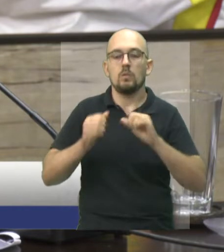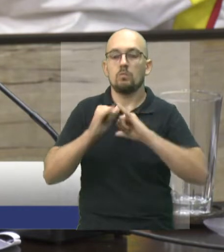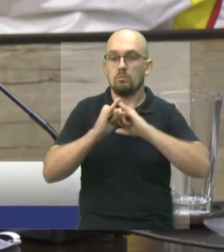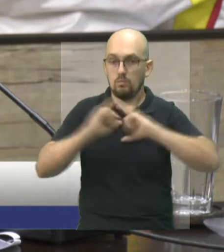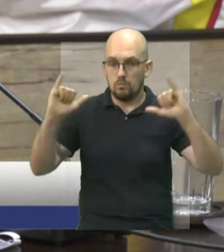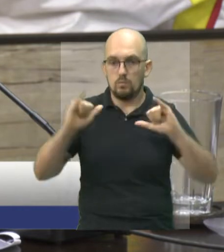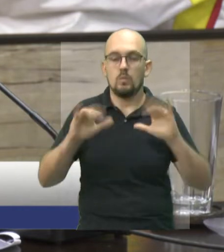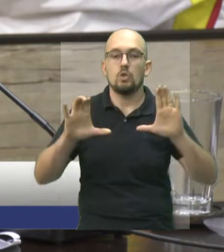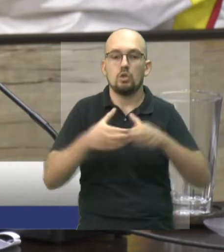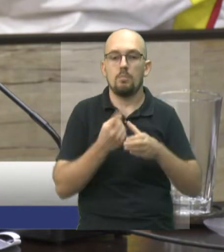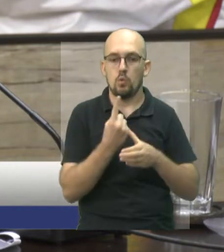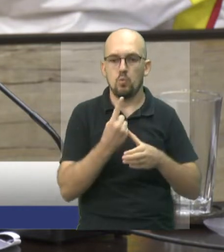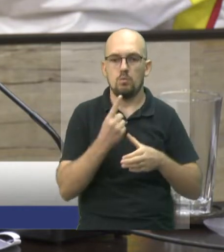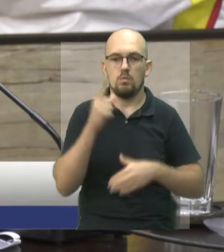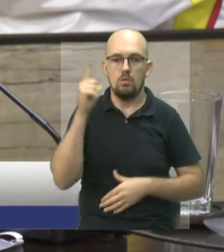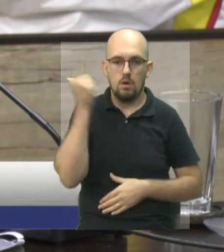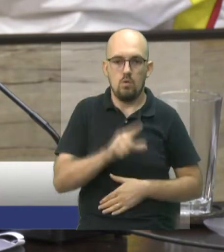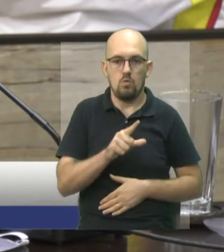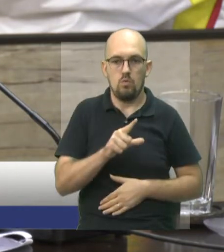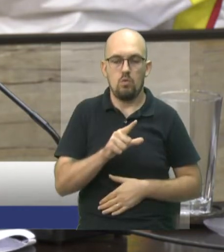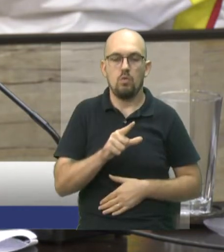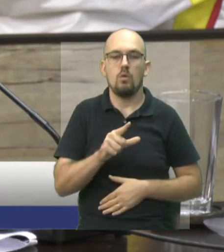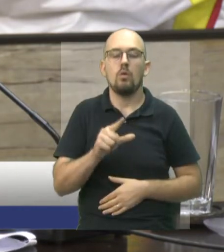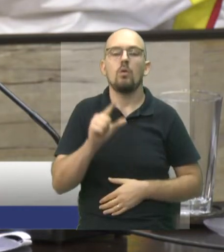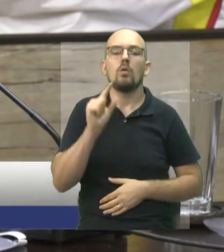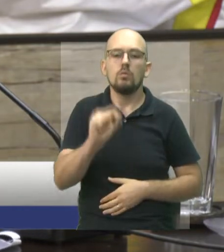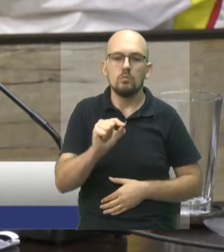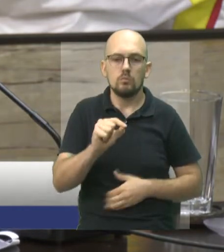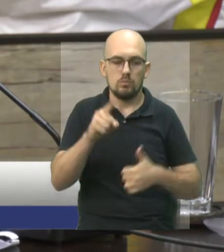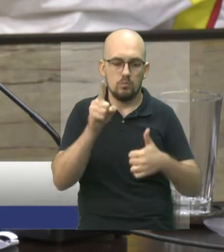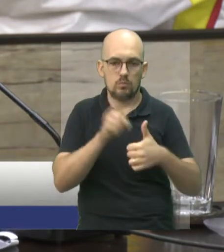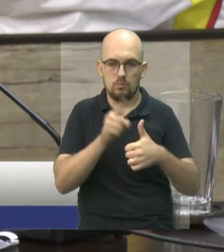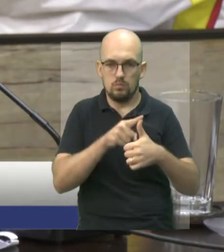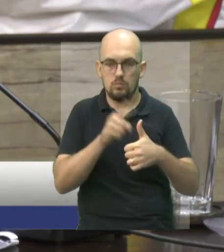1, que ficou assim composta.